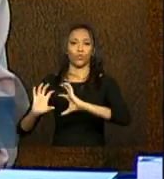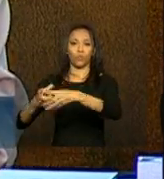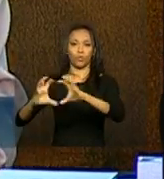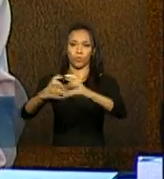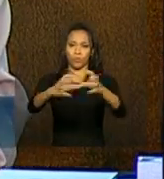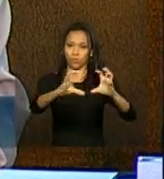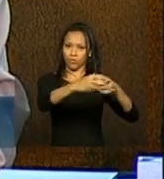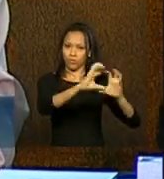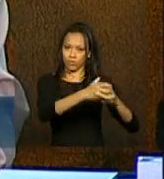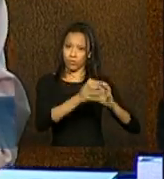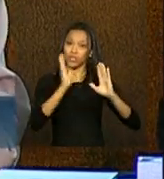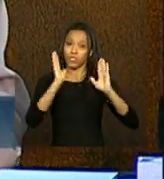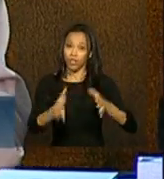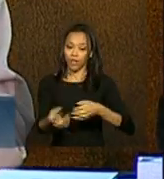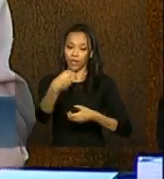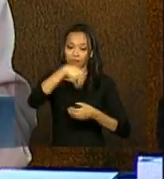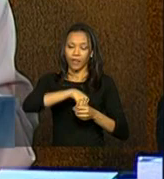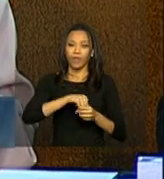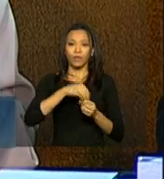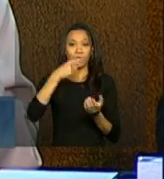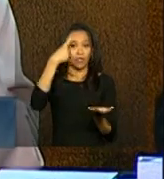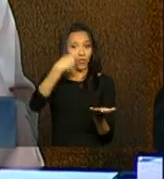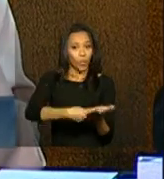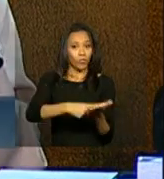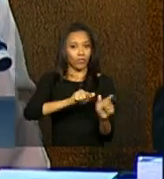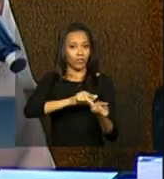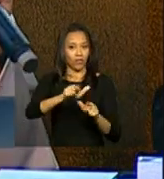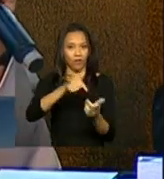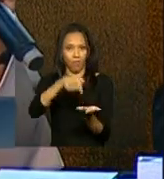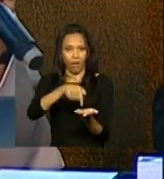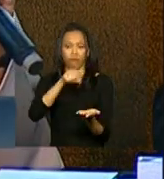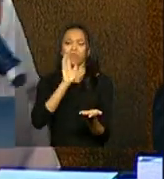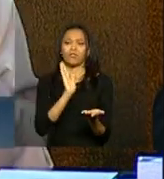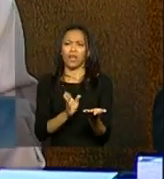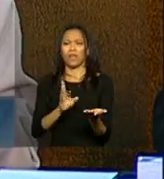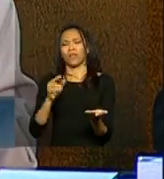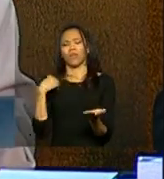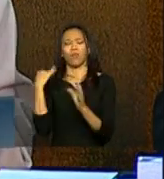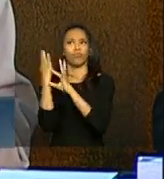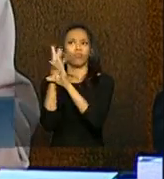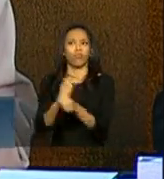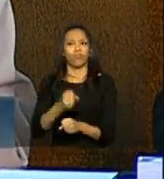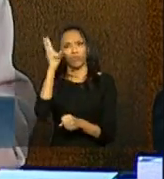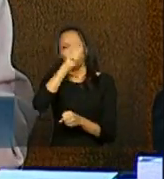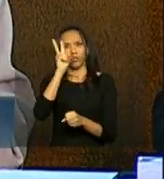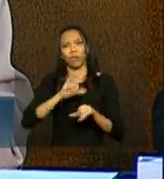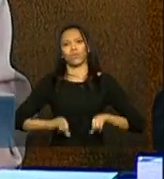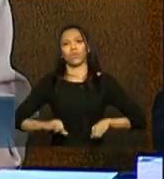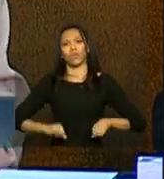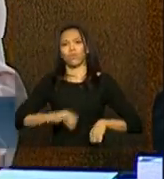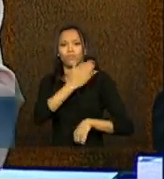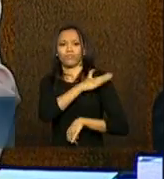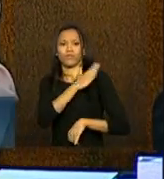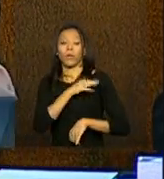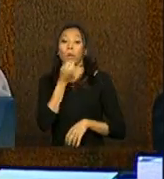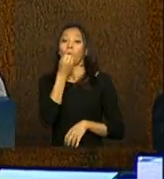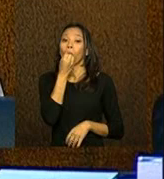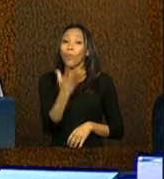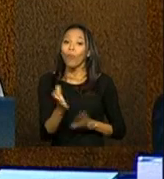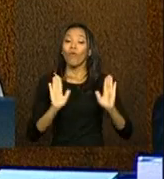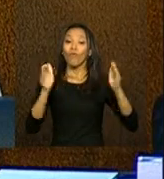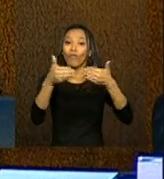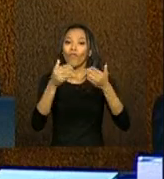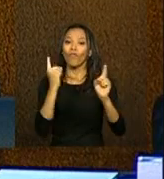são contemplados nessas agendas, a todos os grupos historicamente discriminados. Um bom fórum a